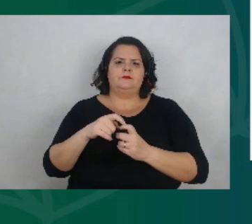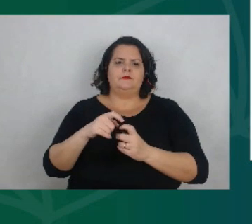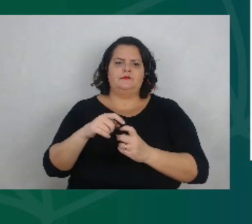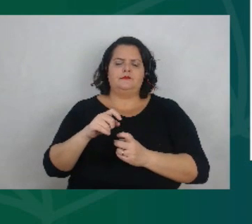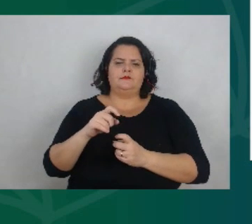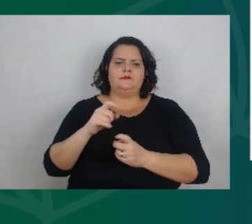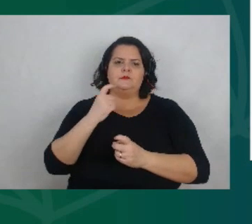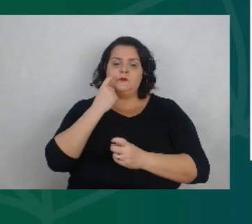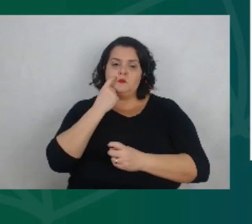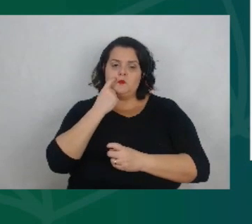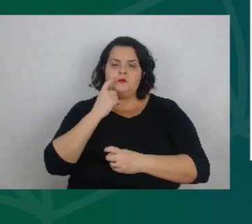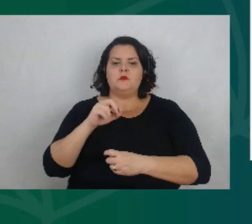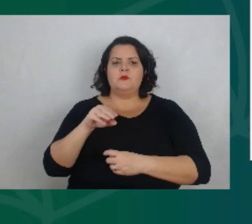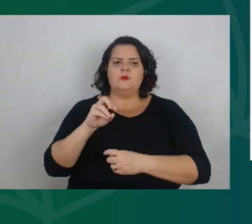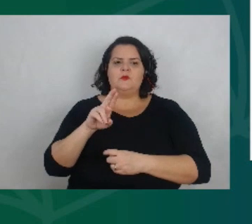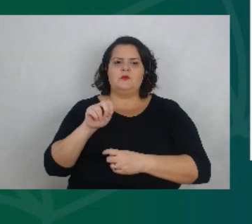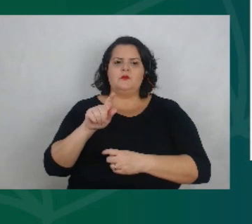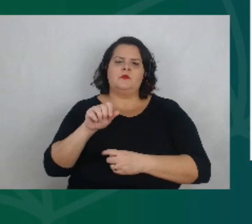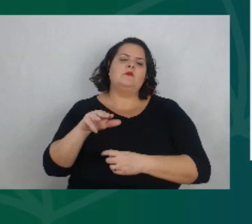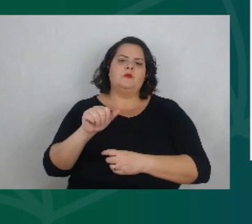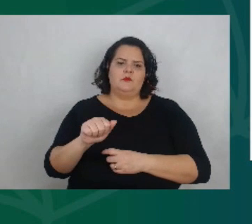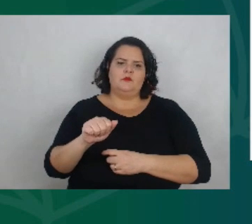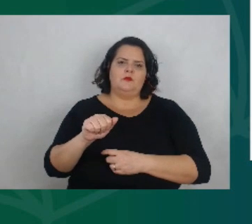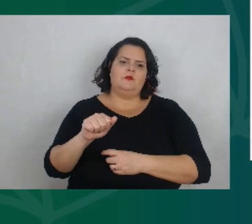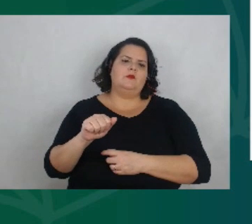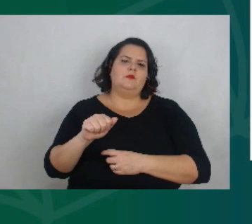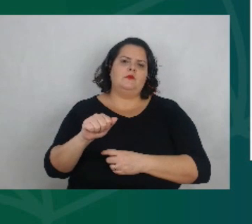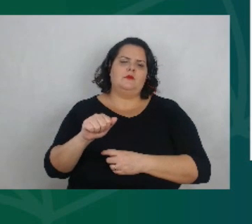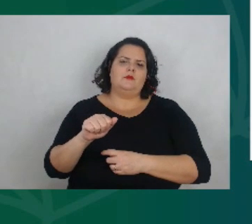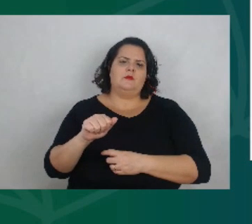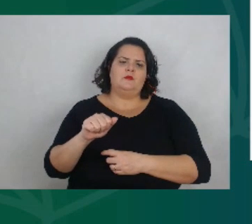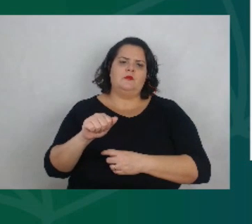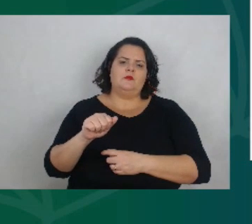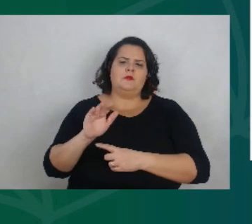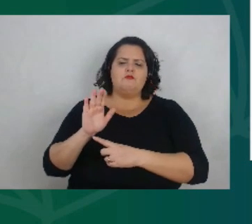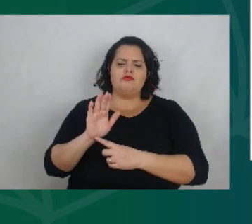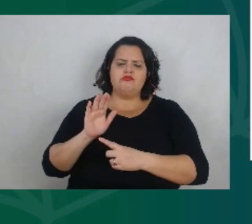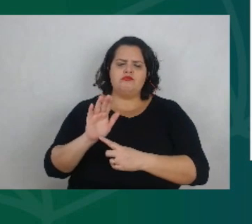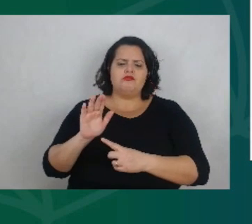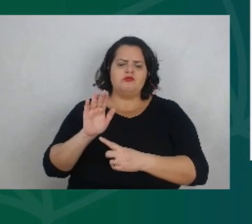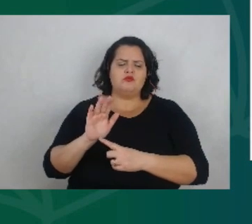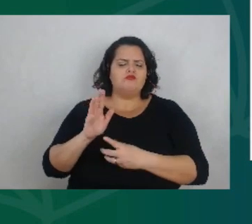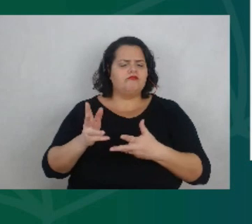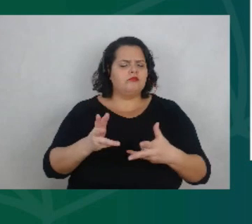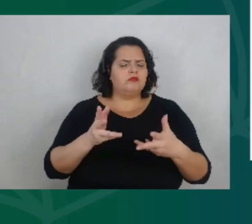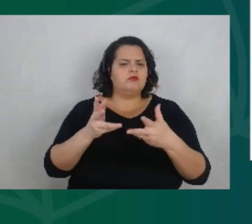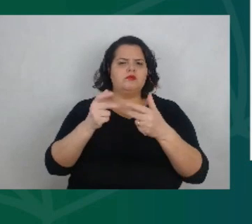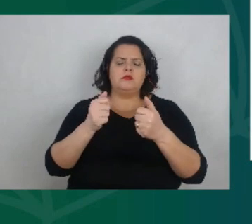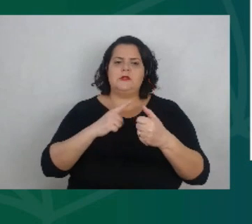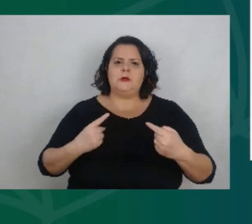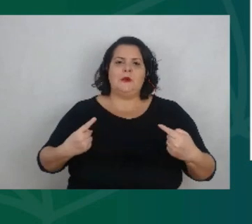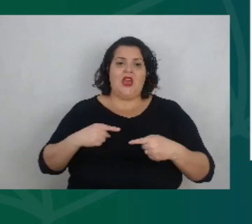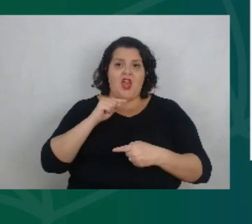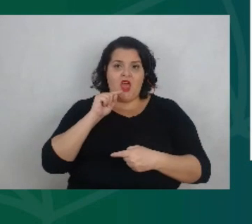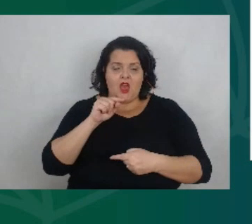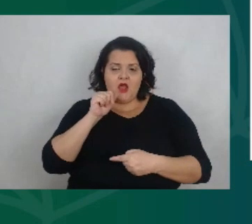pôde trazer para a gente, assim, momentos muito bonitos, momentos de desafios, porque ela ficou permanentemente